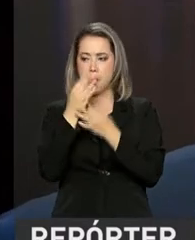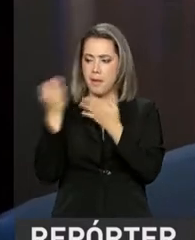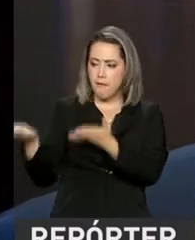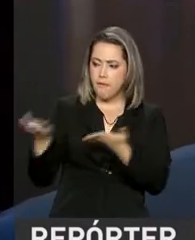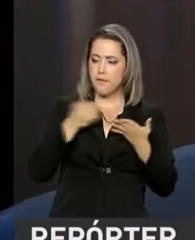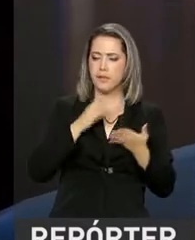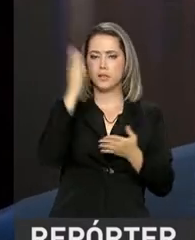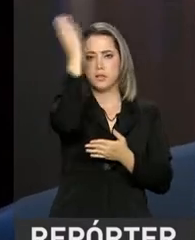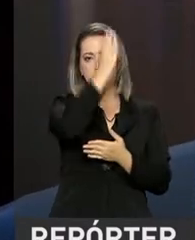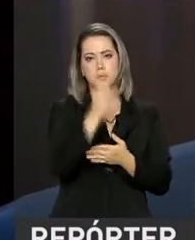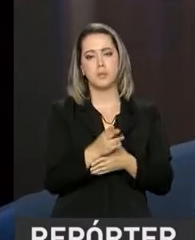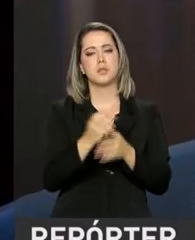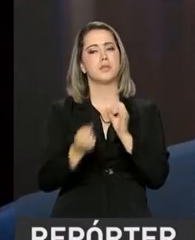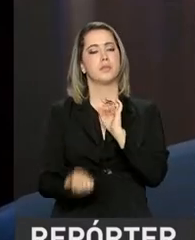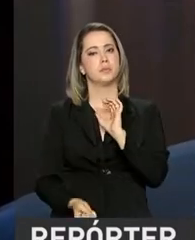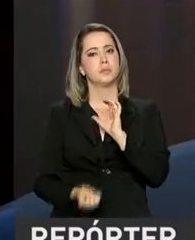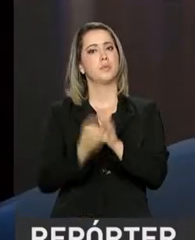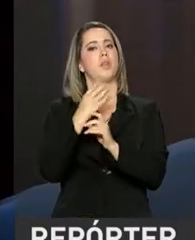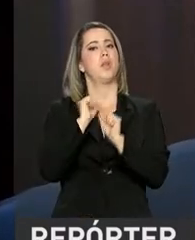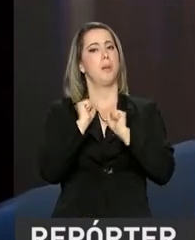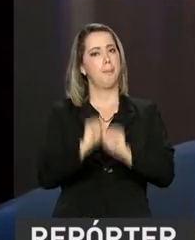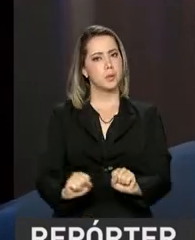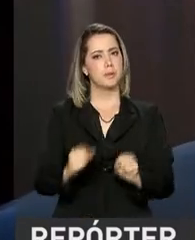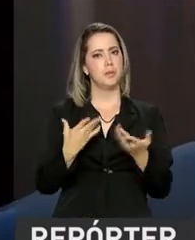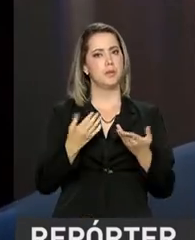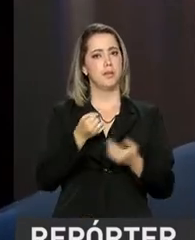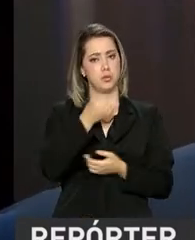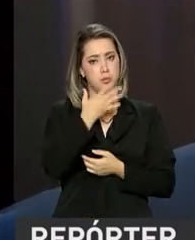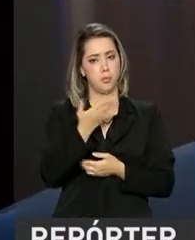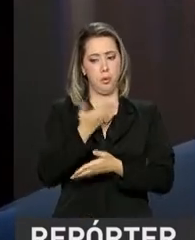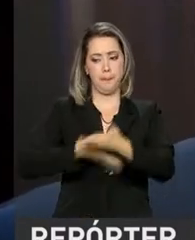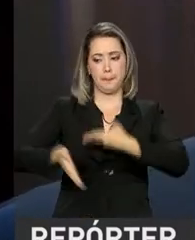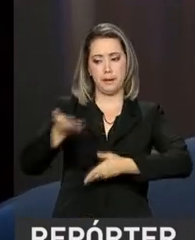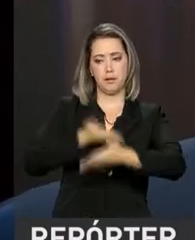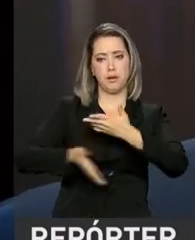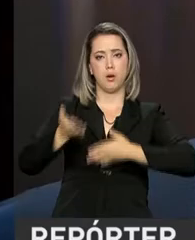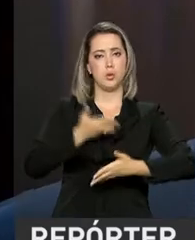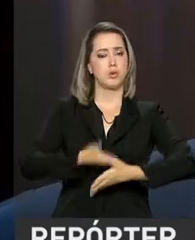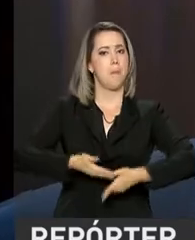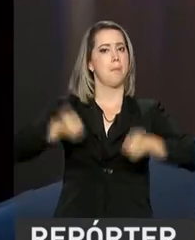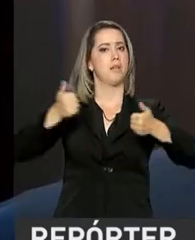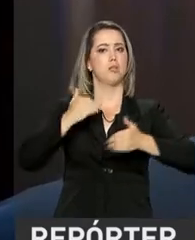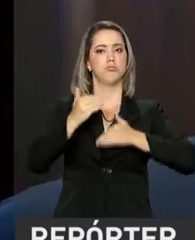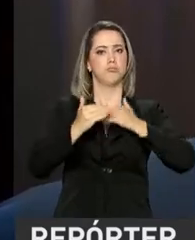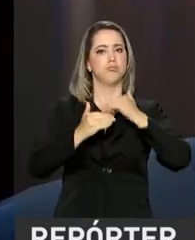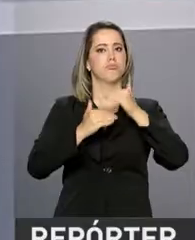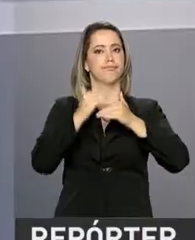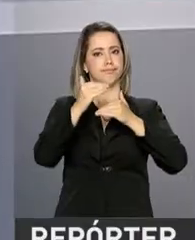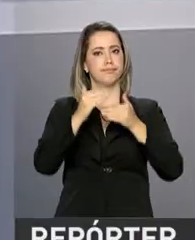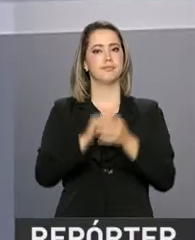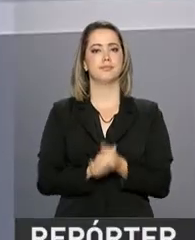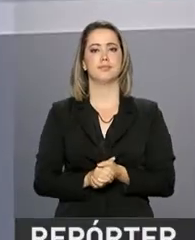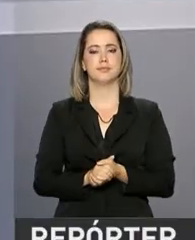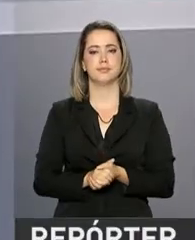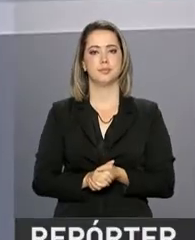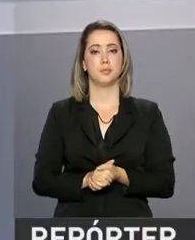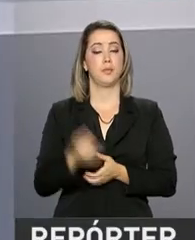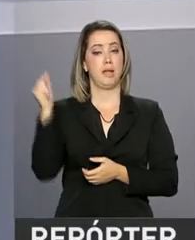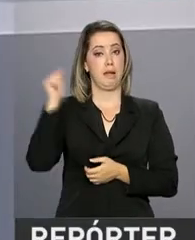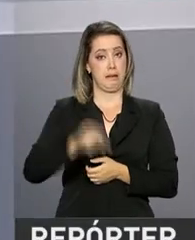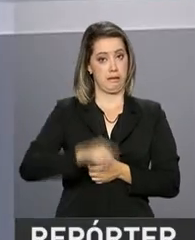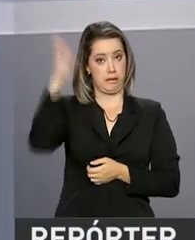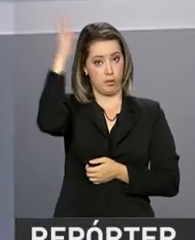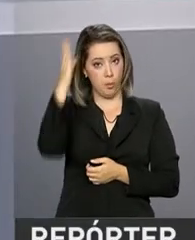autoridades vão criar condições favoráveis para que o negócio adele seja posta e aqui no brasil